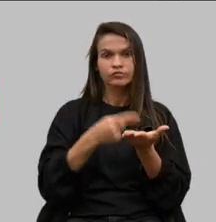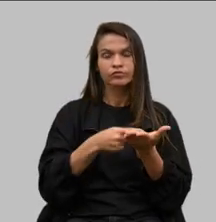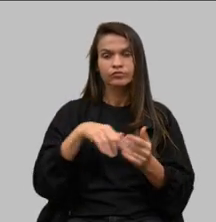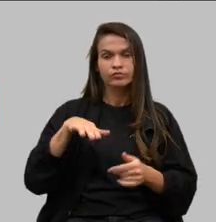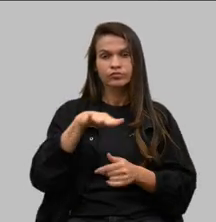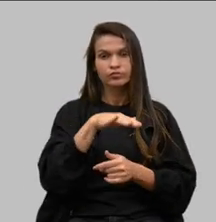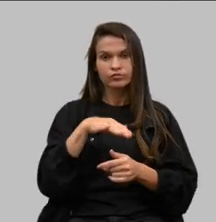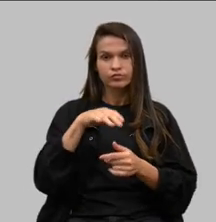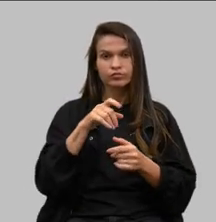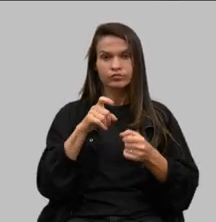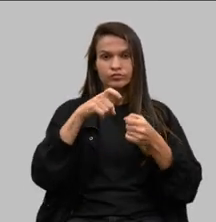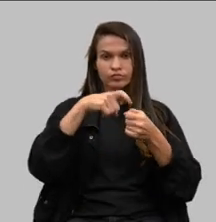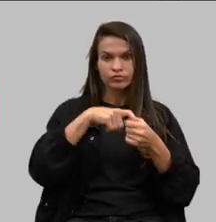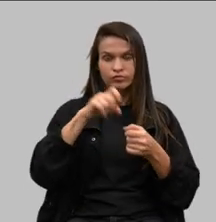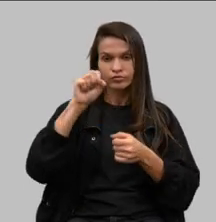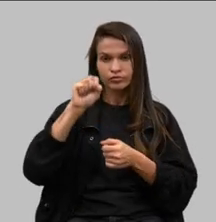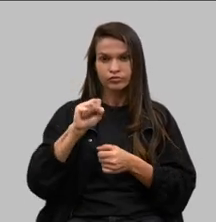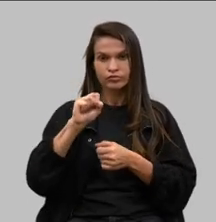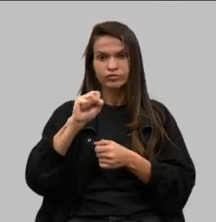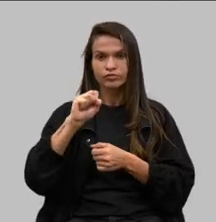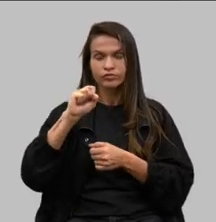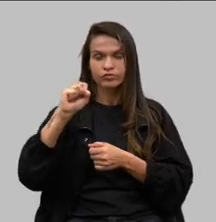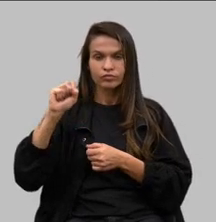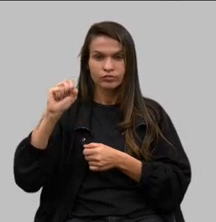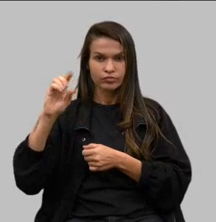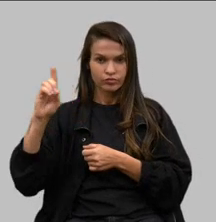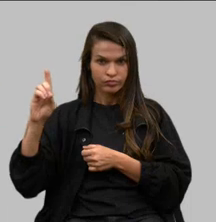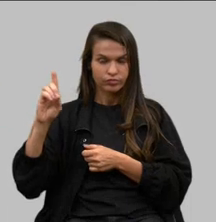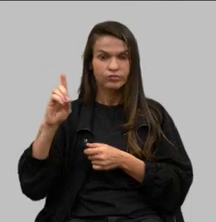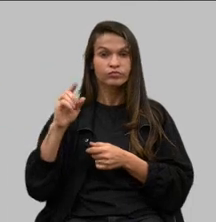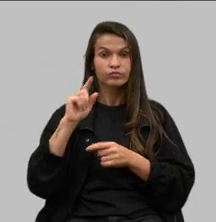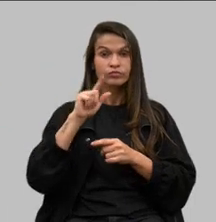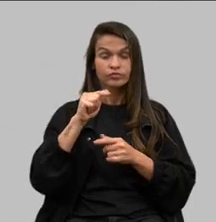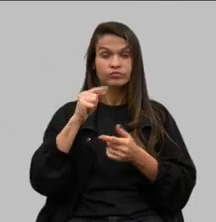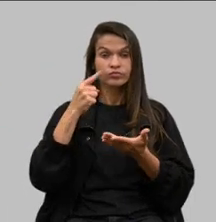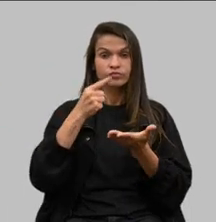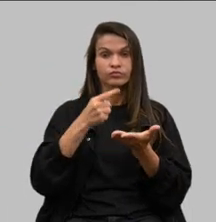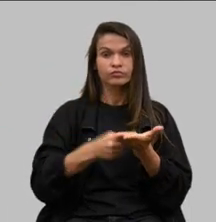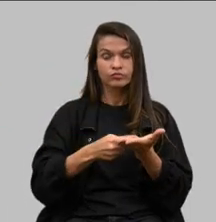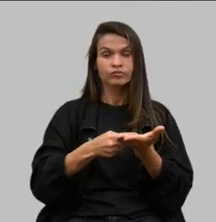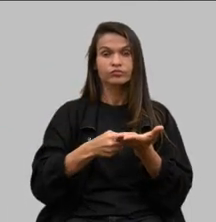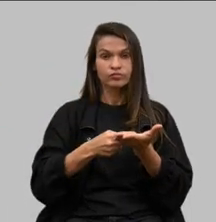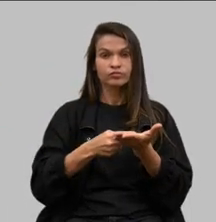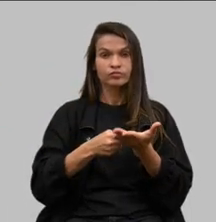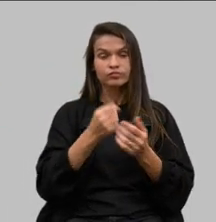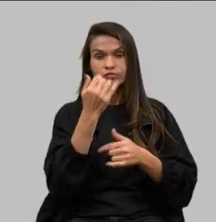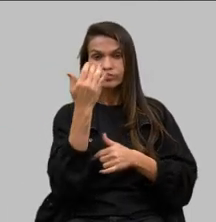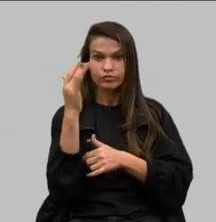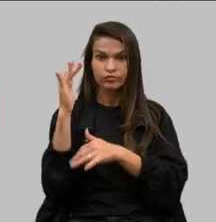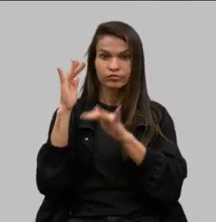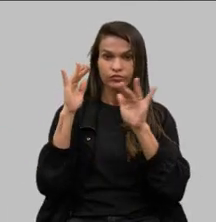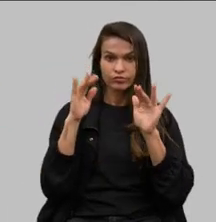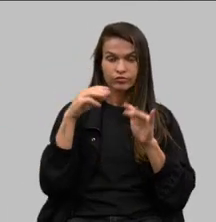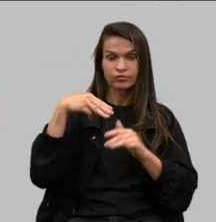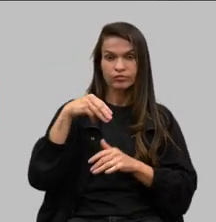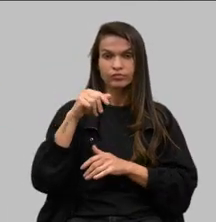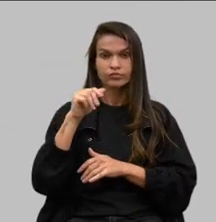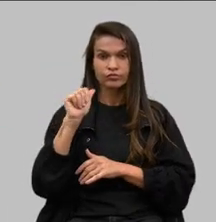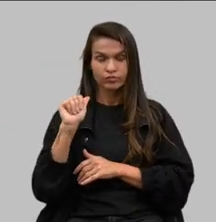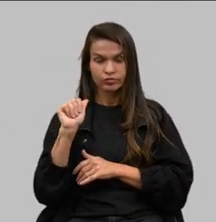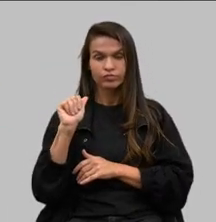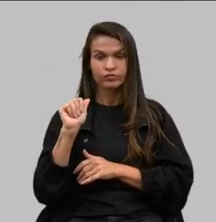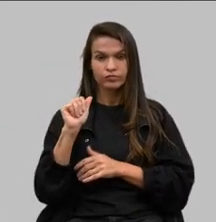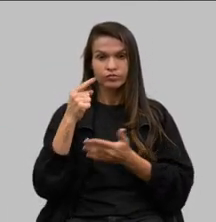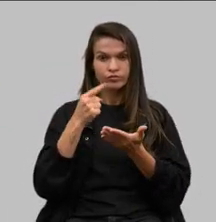consórcio Sul e Sudeste dos governadores do Sul e Sudeste que é o Tratado da Mata Atlântica então Foi estabelecido